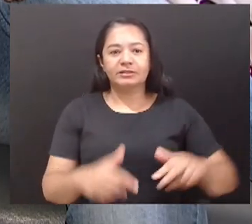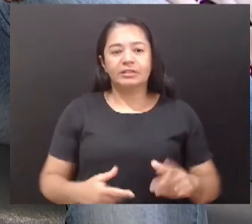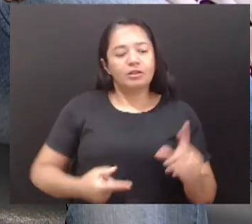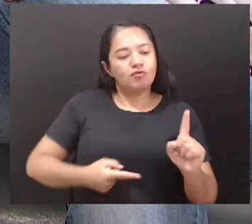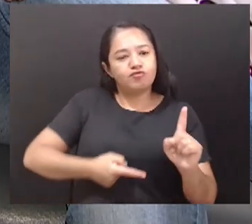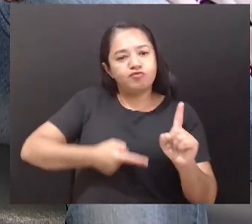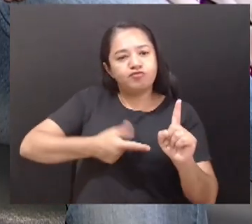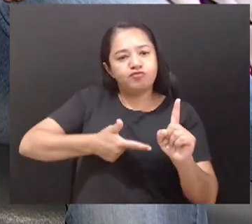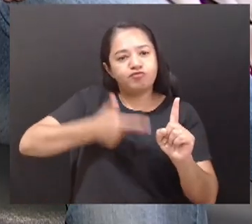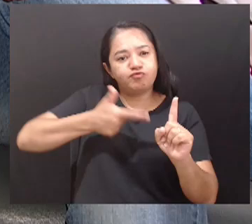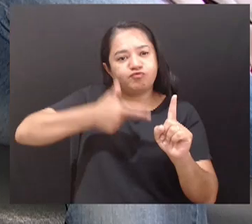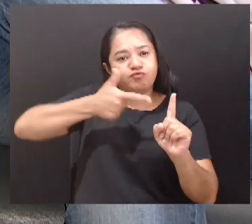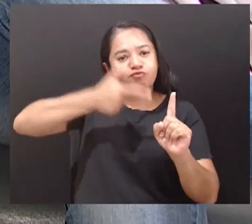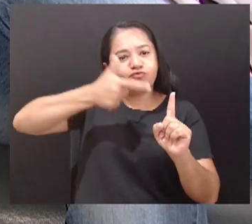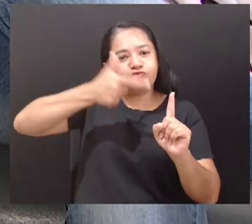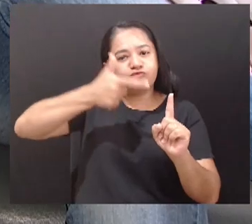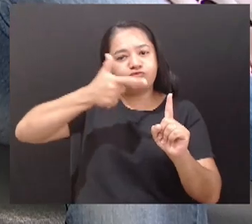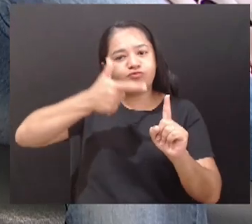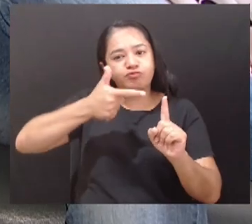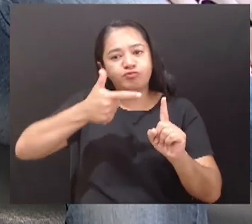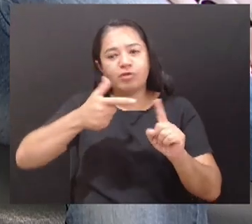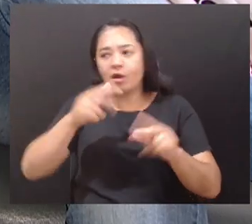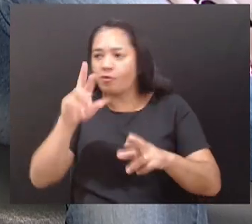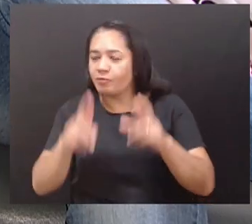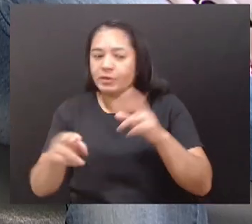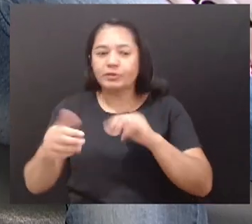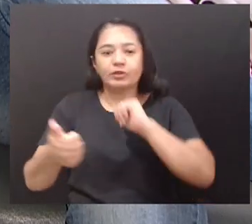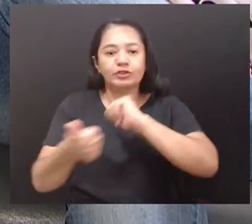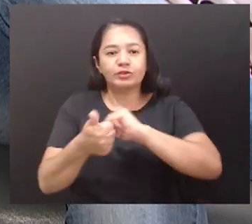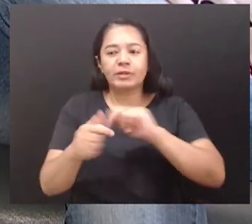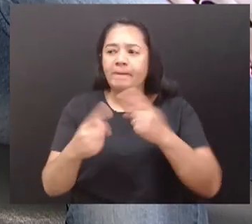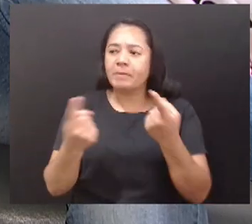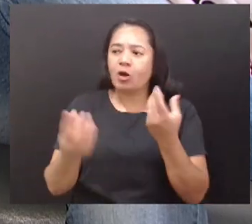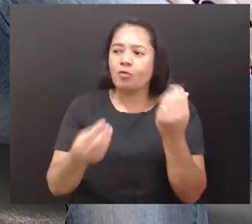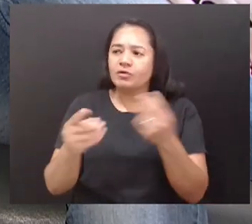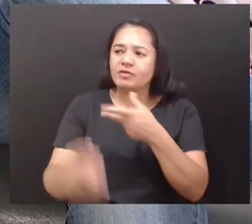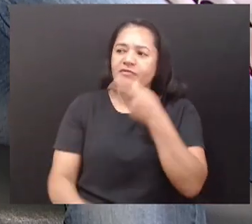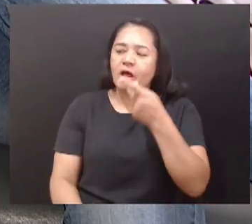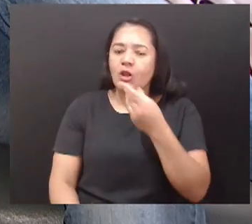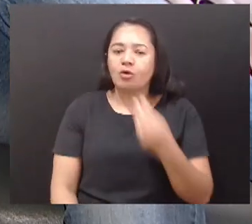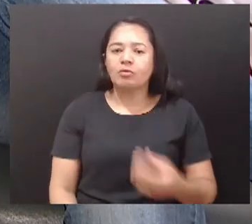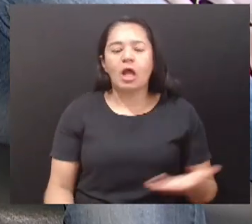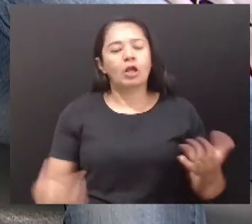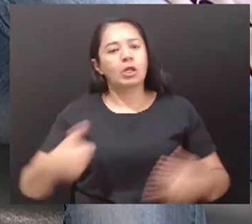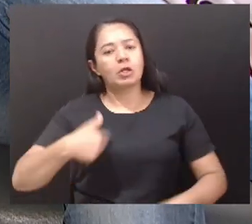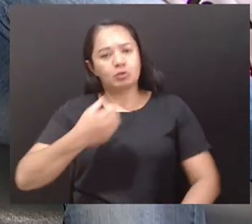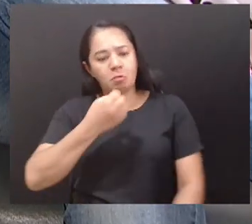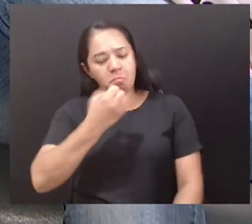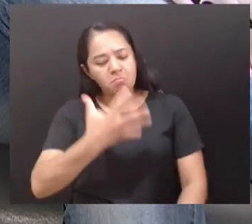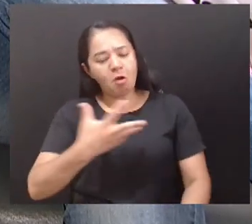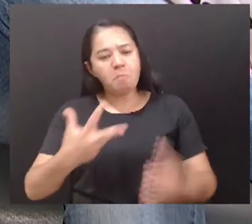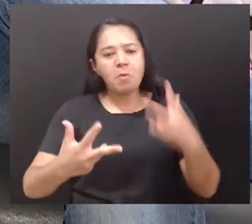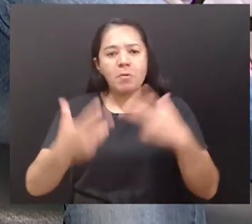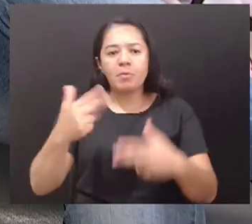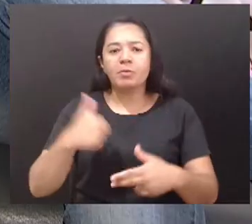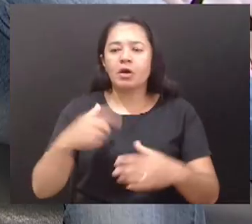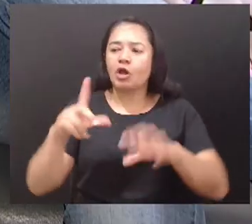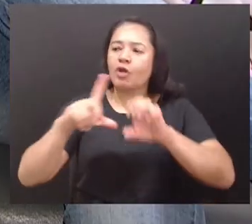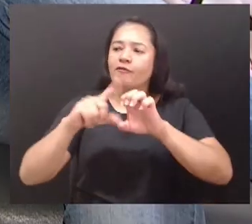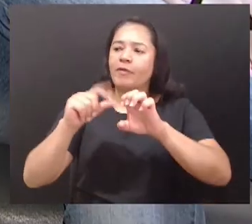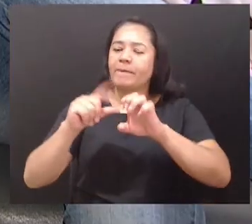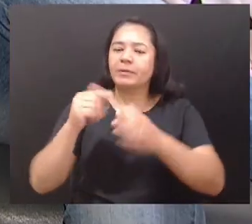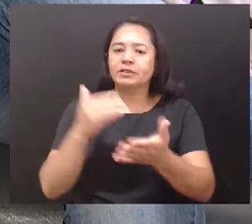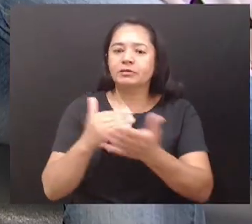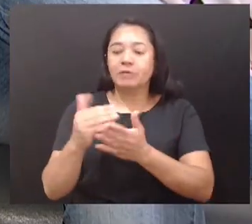Como inspetor de qualidade. Mas aí em que ponto você falou, olha, sou bom nisso, vou empreender, numa época que